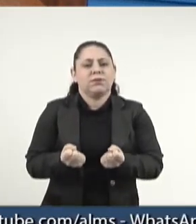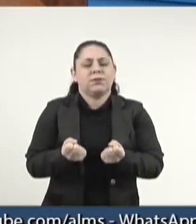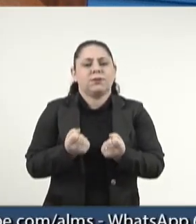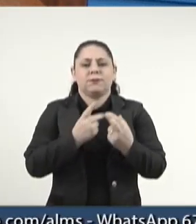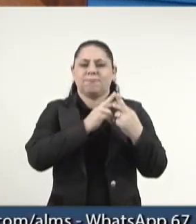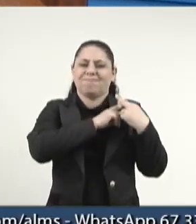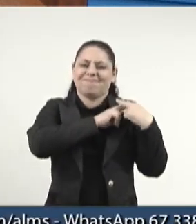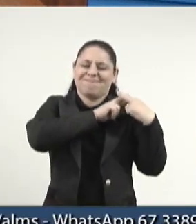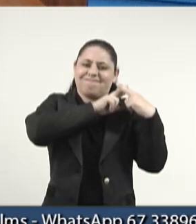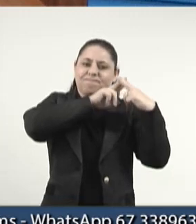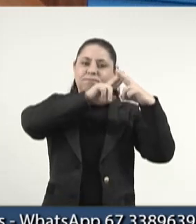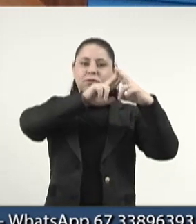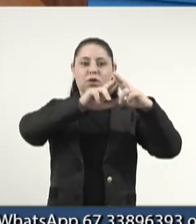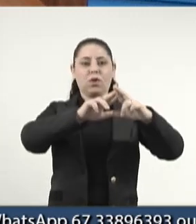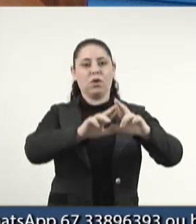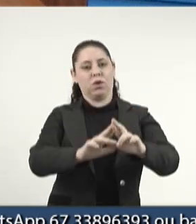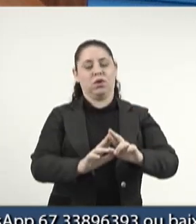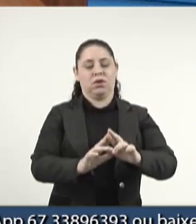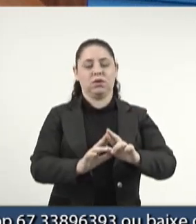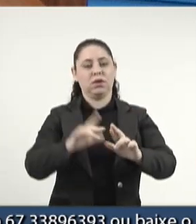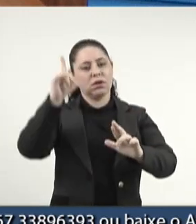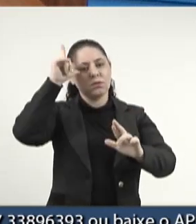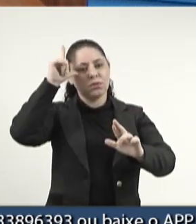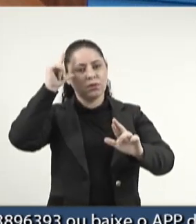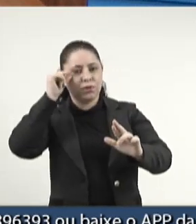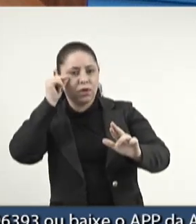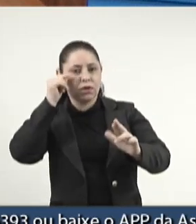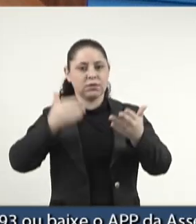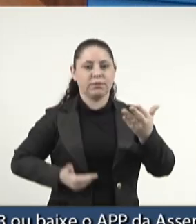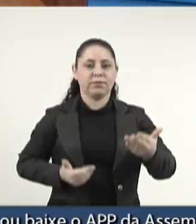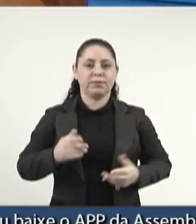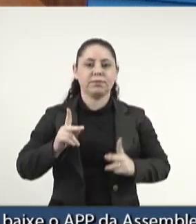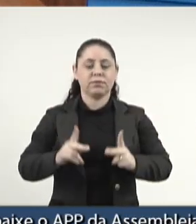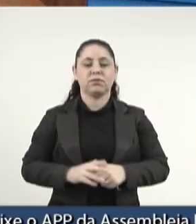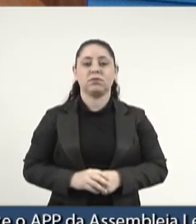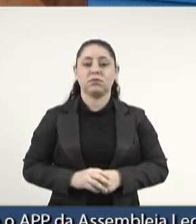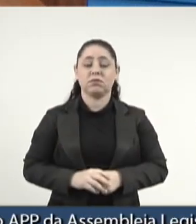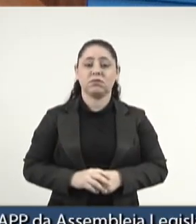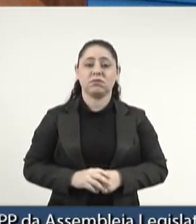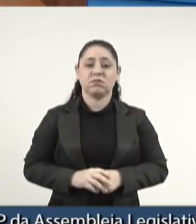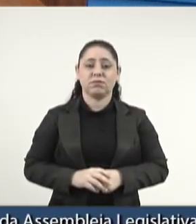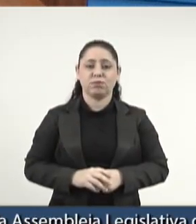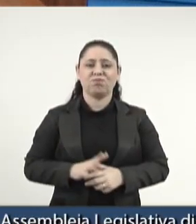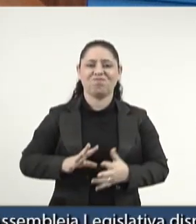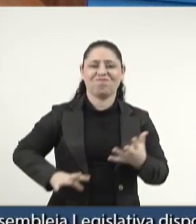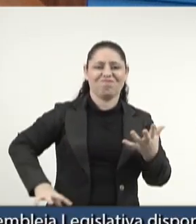foi colocada sobre os ombros dos servidores públicos. Gerou